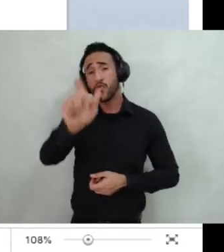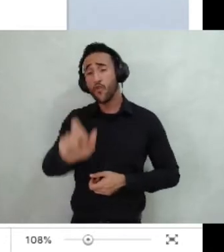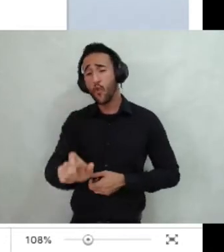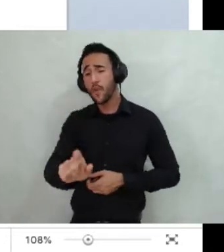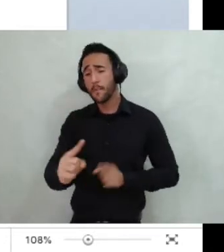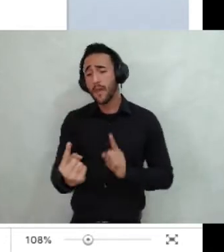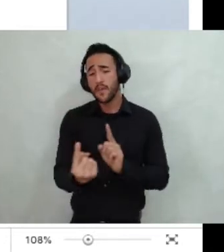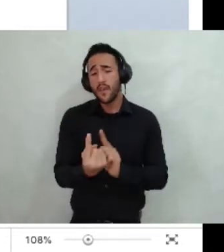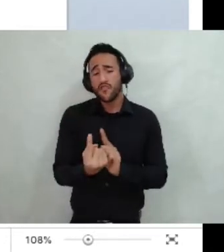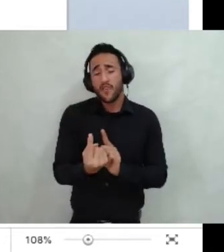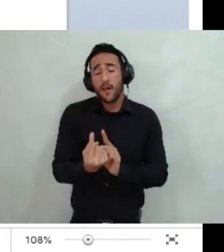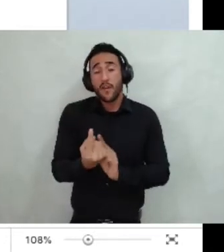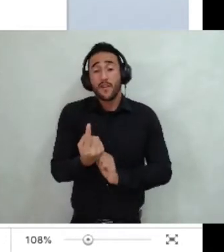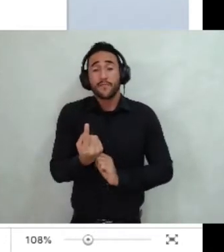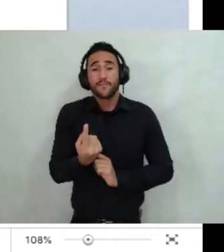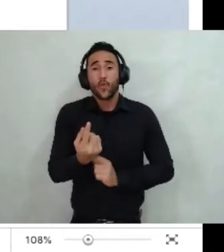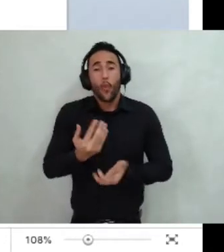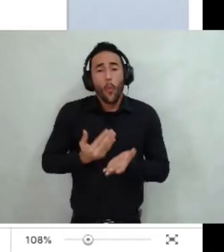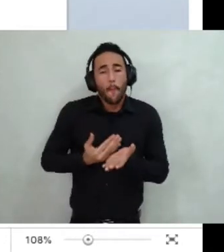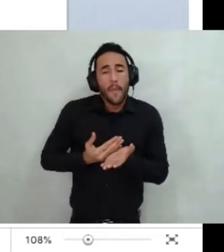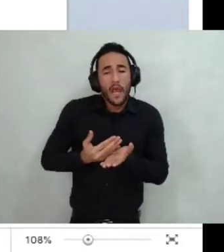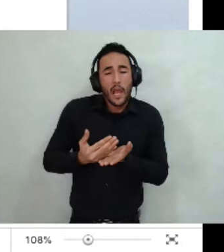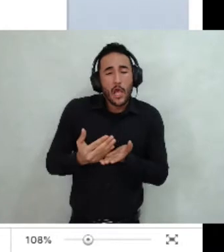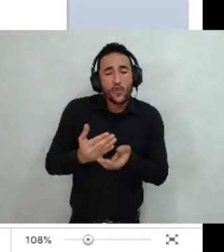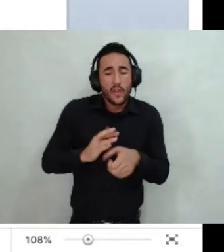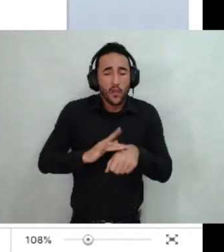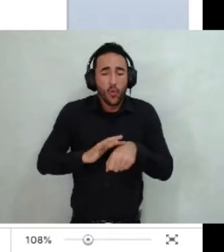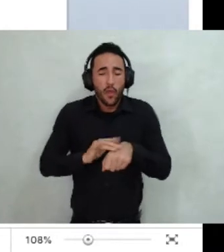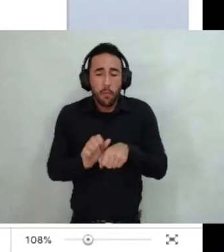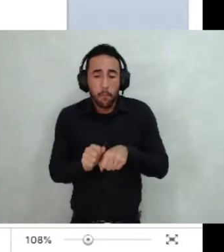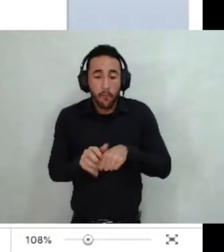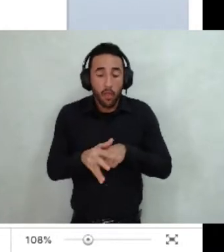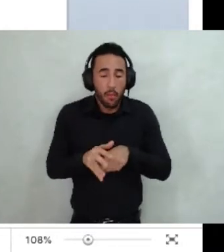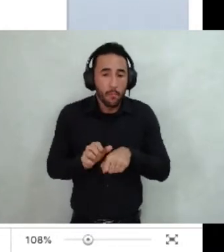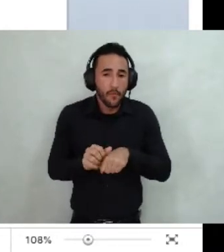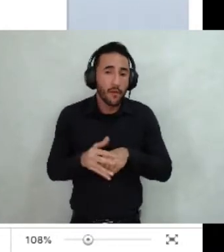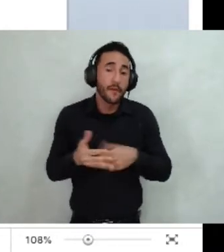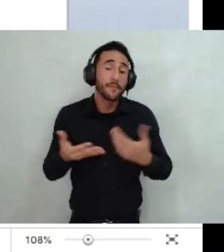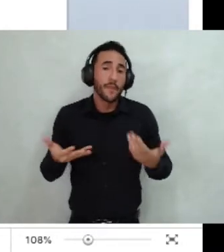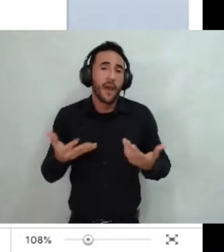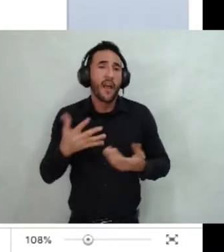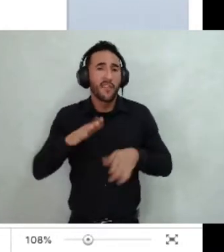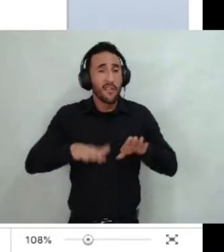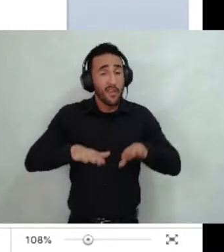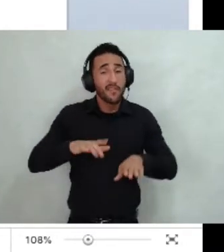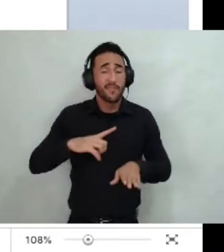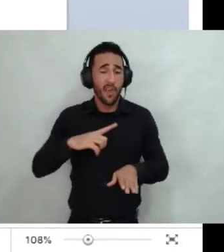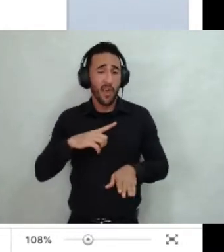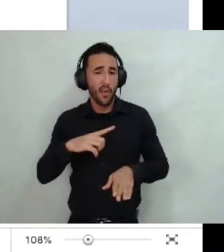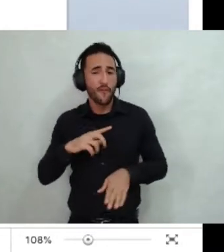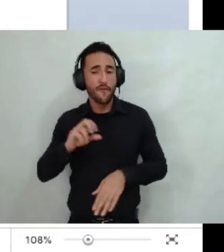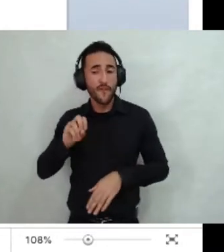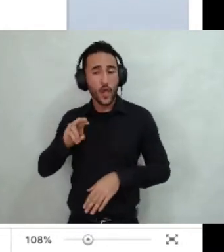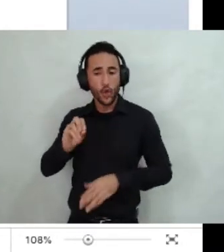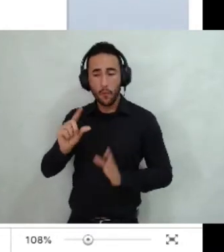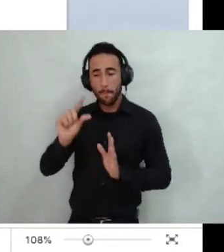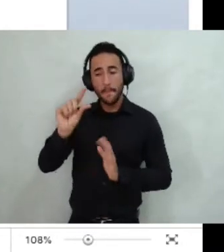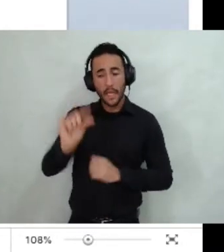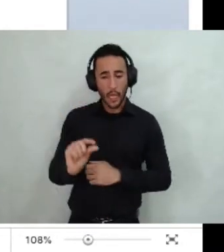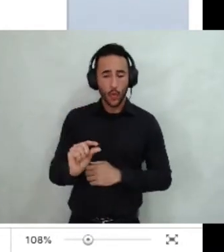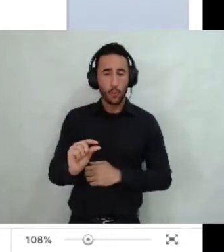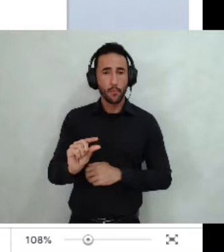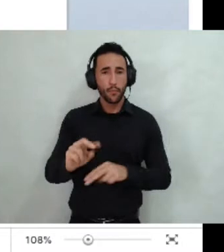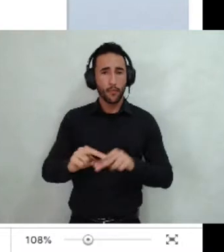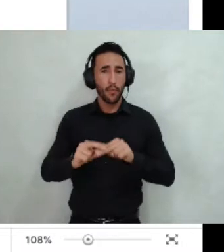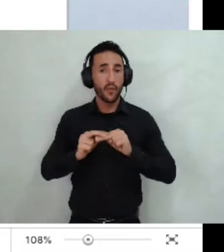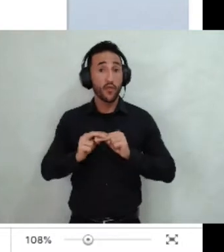infecção, às vezes você tem uma carga viral ainda pequena, então o CT vai ser alto, vai